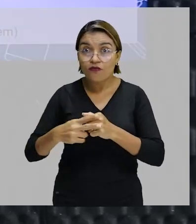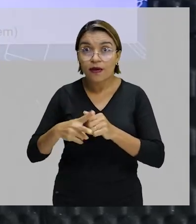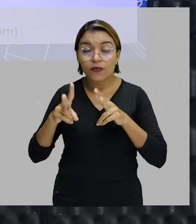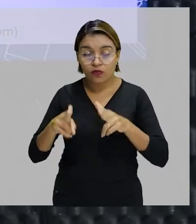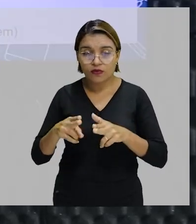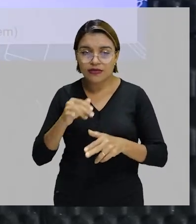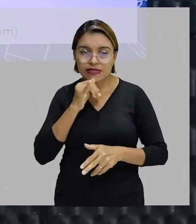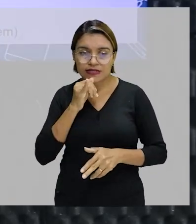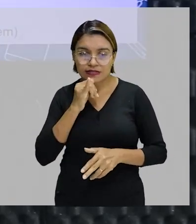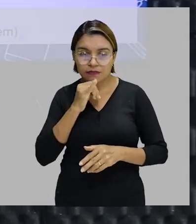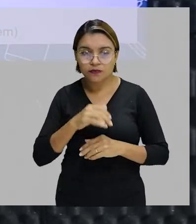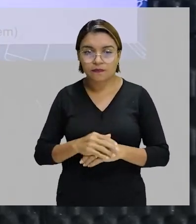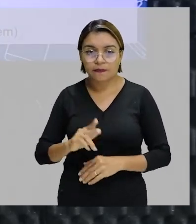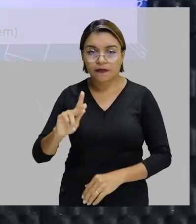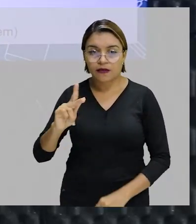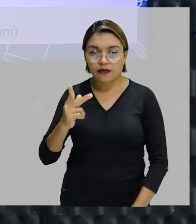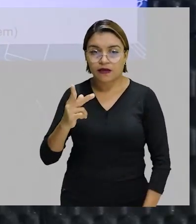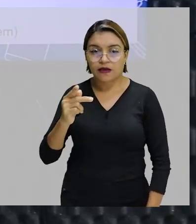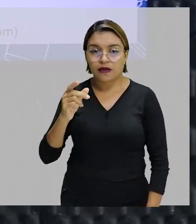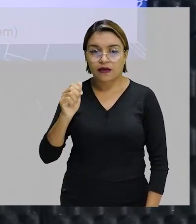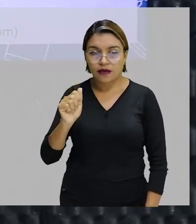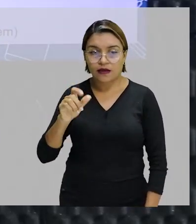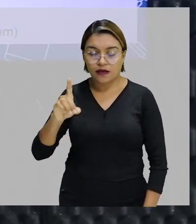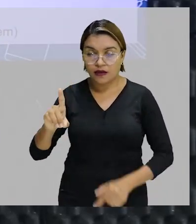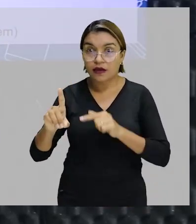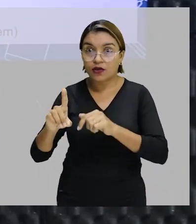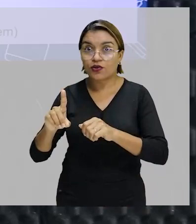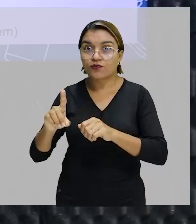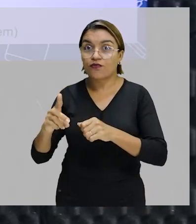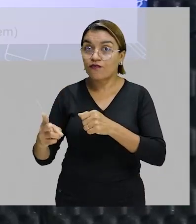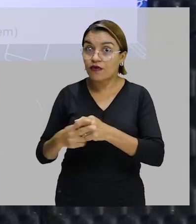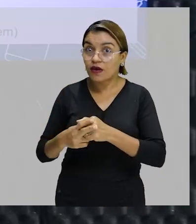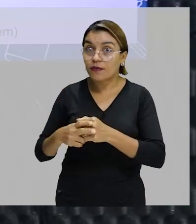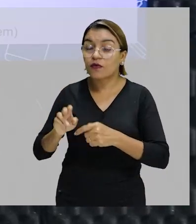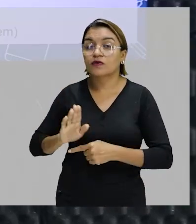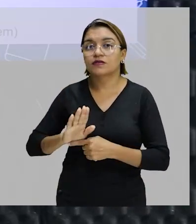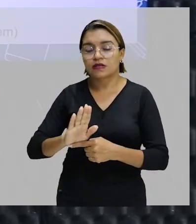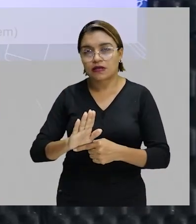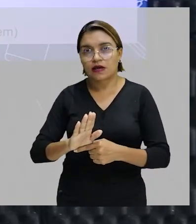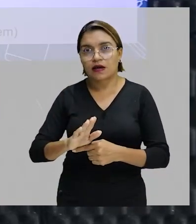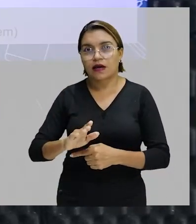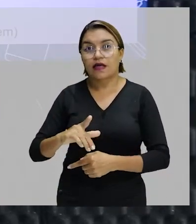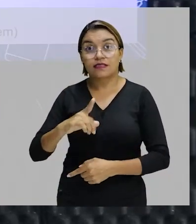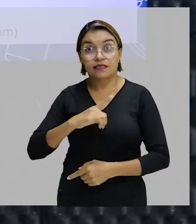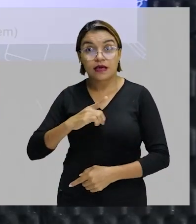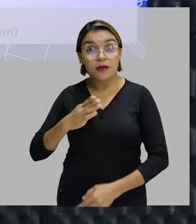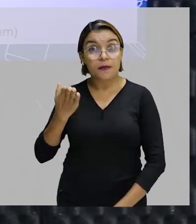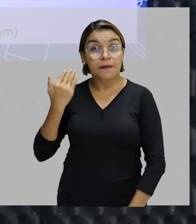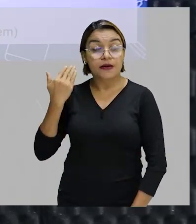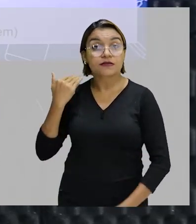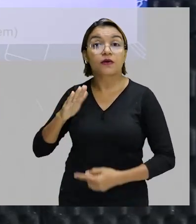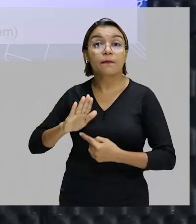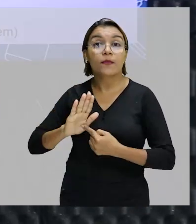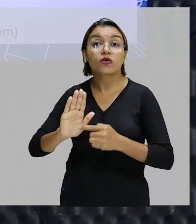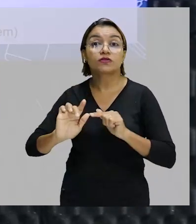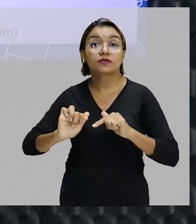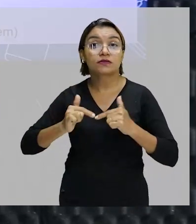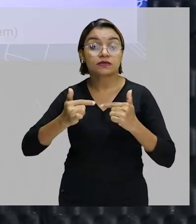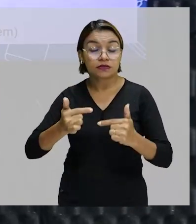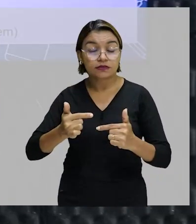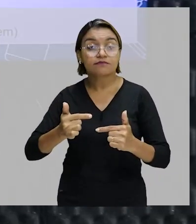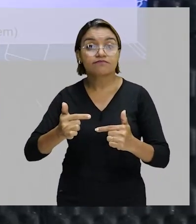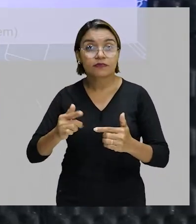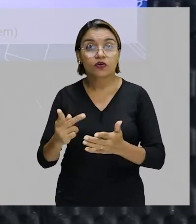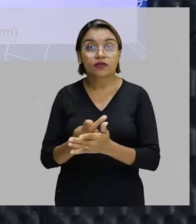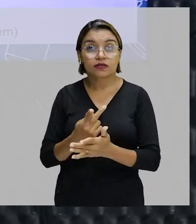primeiro caso, o had como verbo auxiliar, tá? É o verbo ter no passado, indicando que aquela ação ocorreu